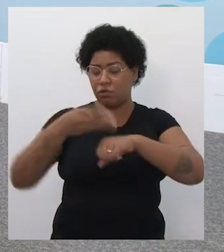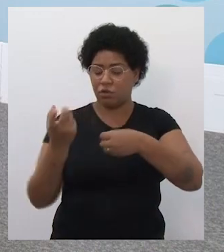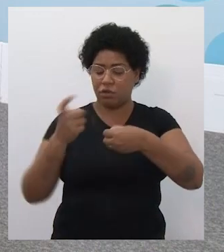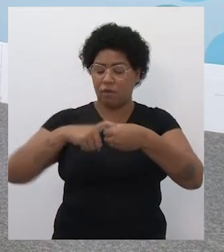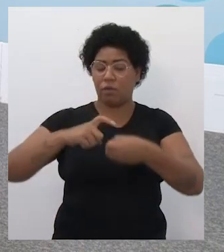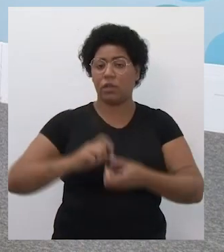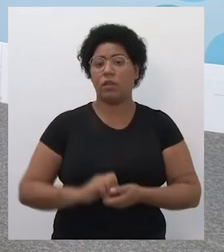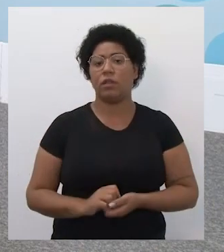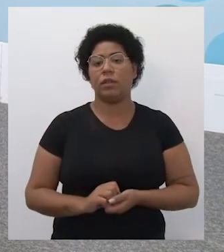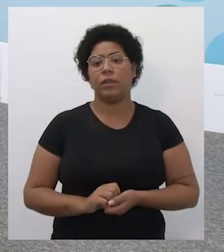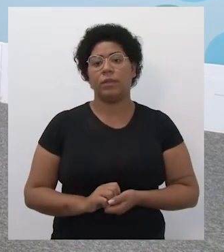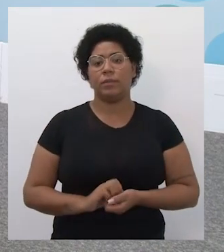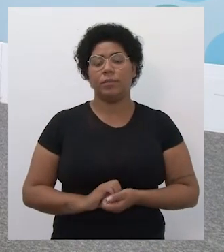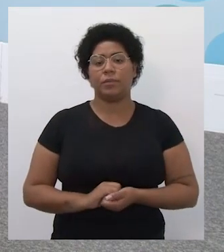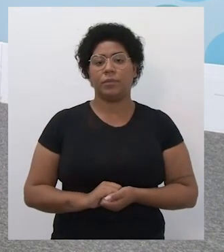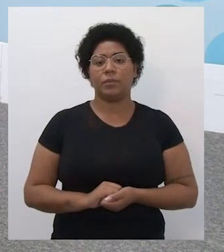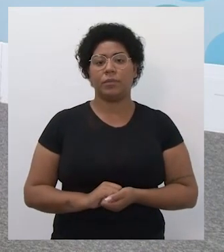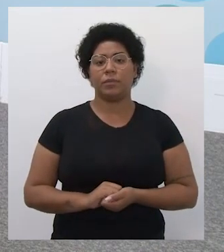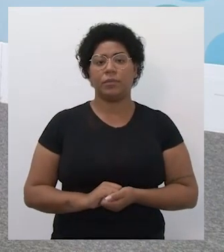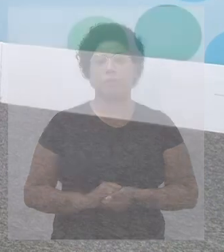retornamos. Bom intervalo, professores.